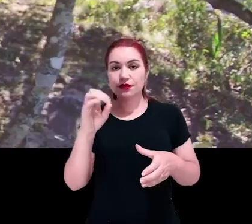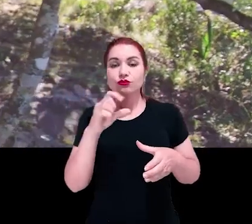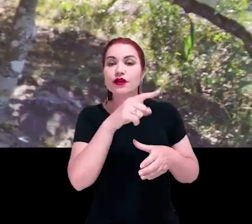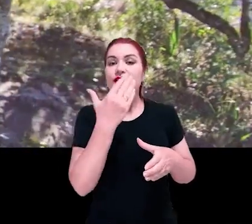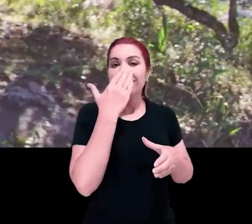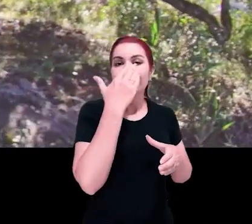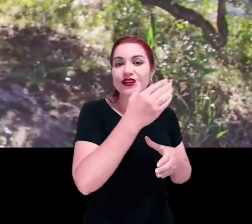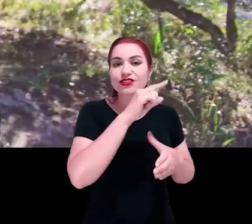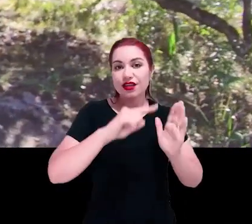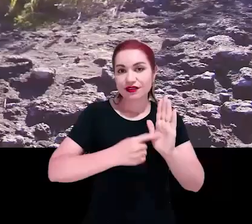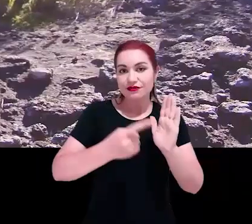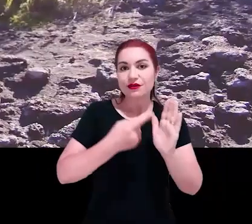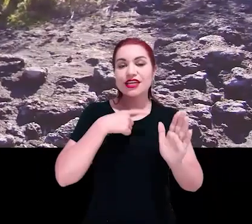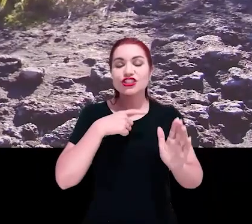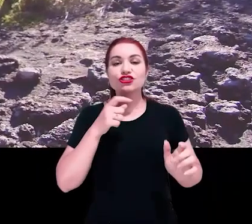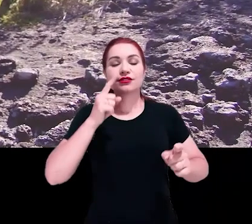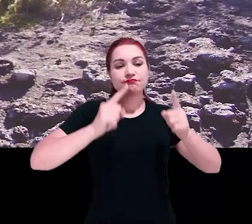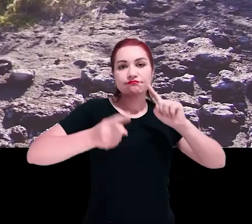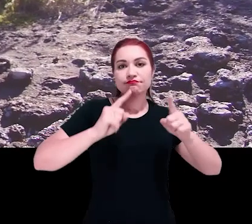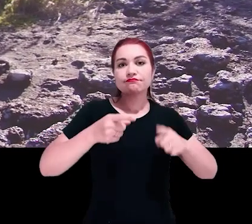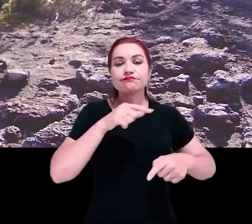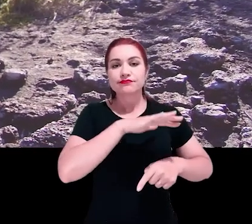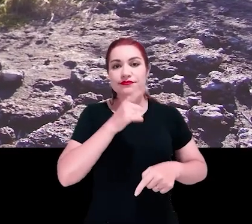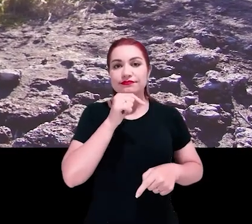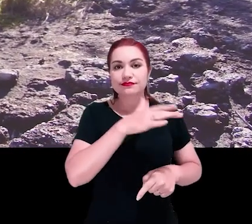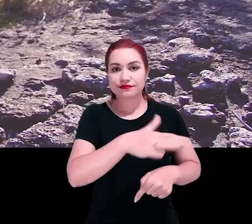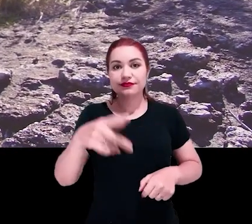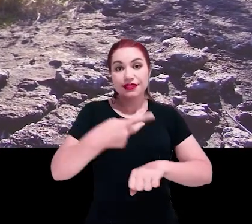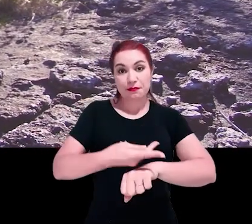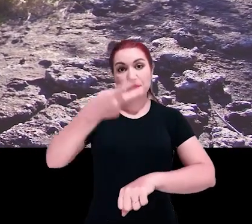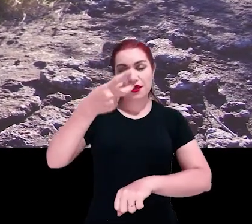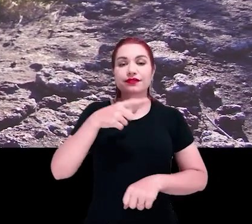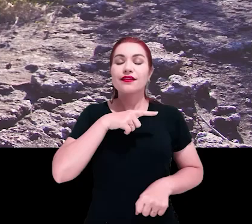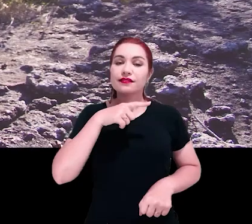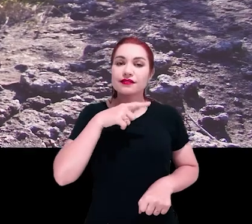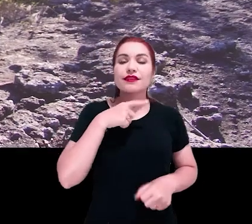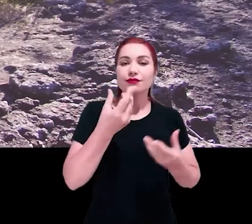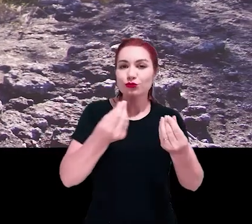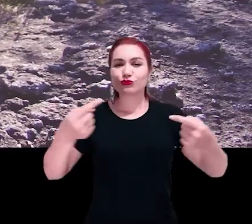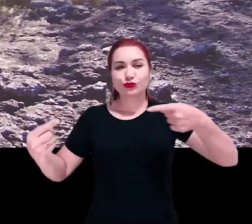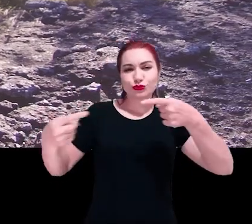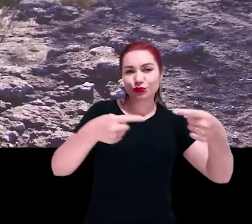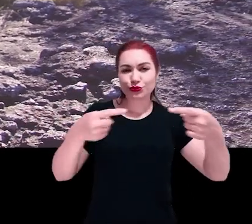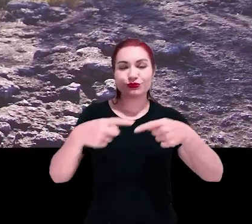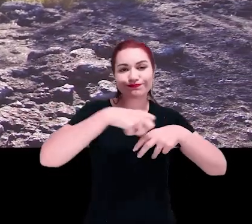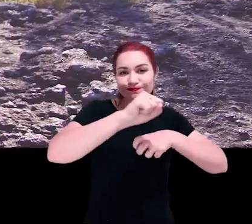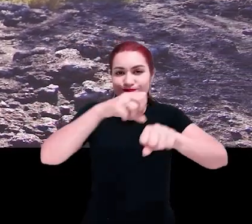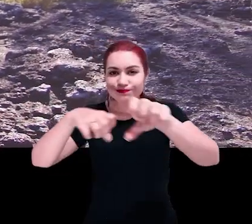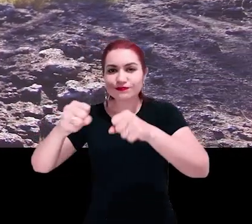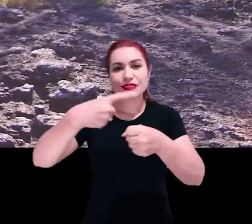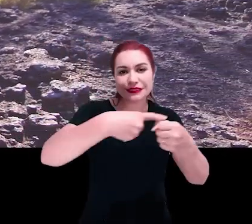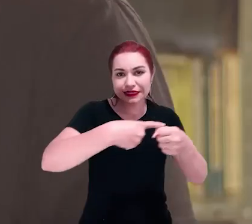pelo controle do Rio da Prata. Essa disputa provocou muitos conflitos, muitas batalhas, muitas tomadas de vilas e cidades entre